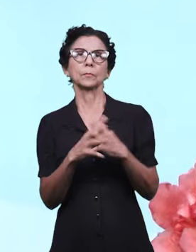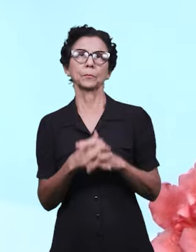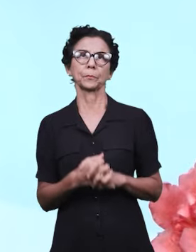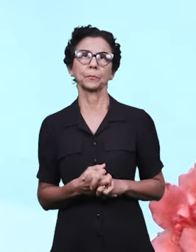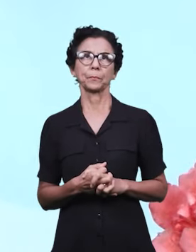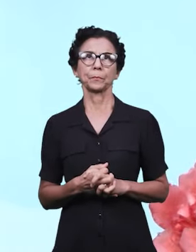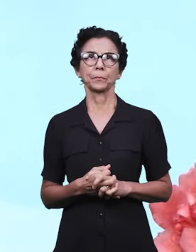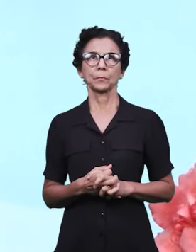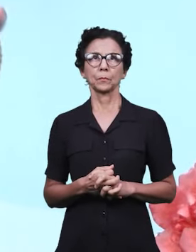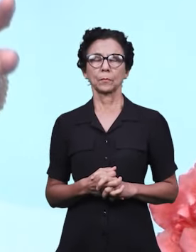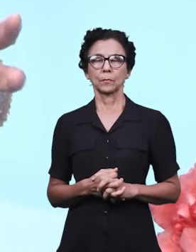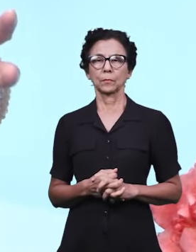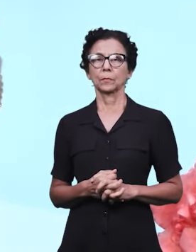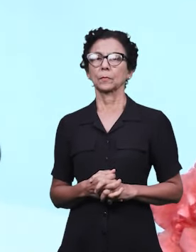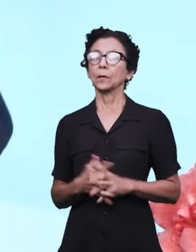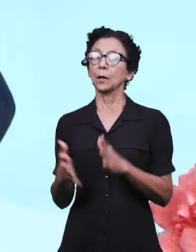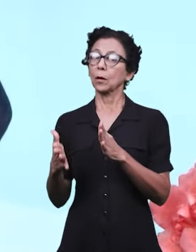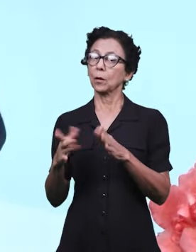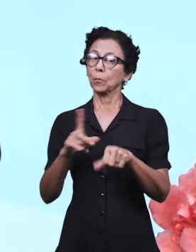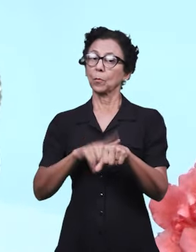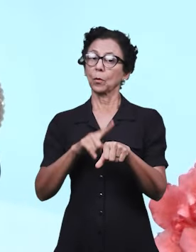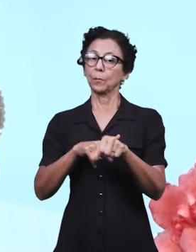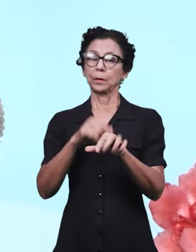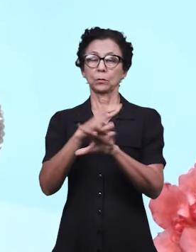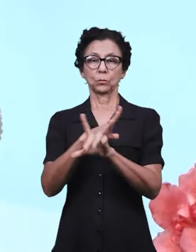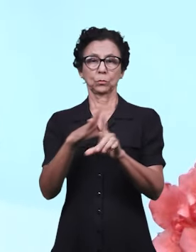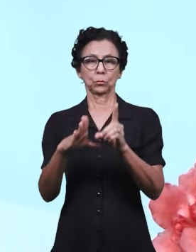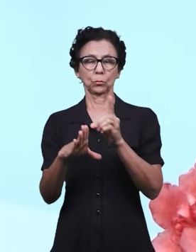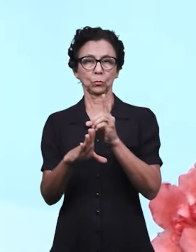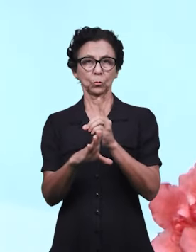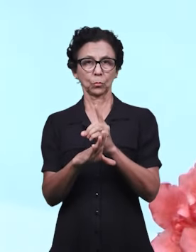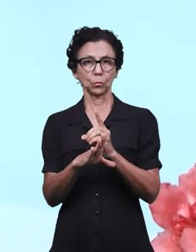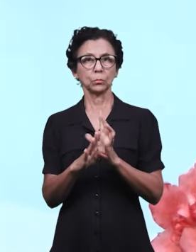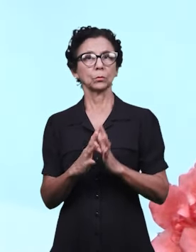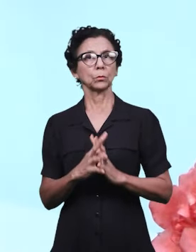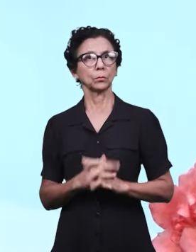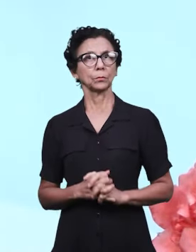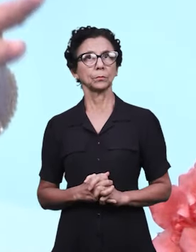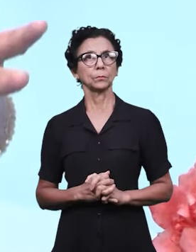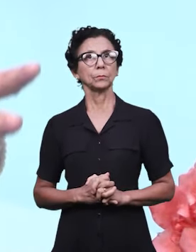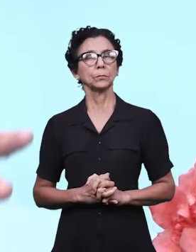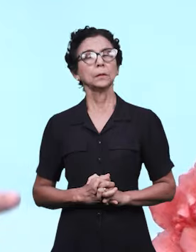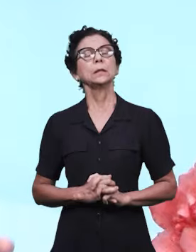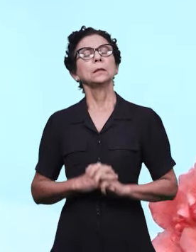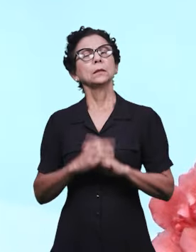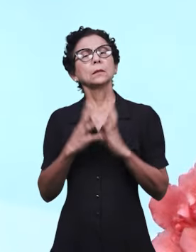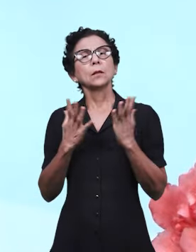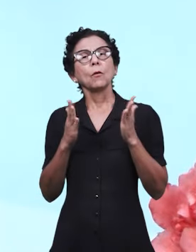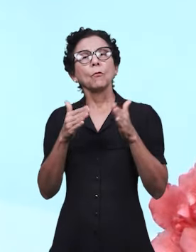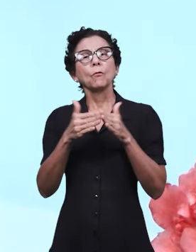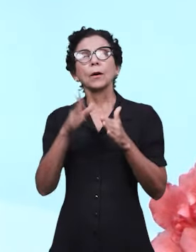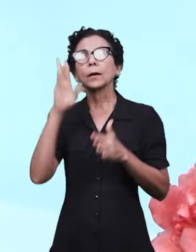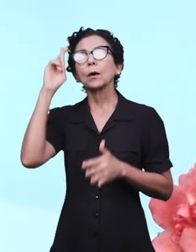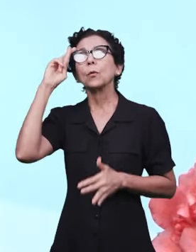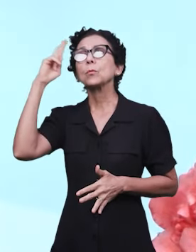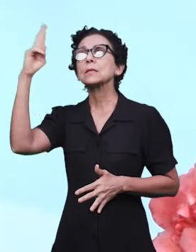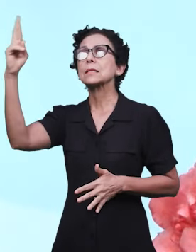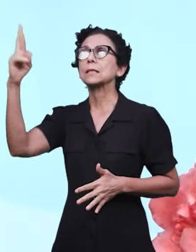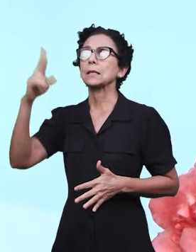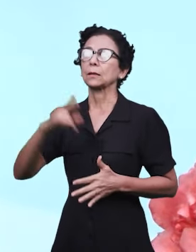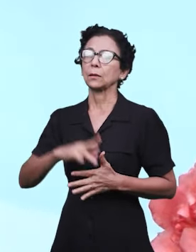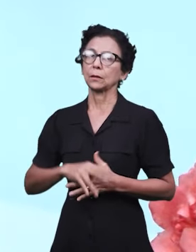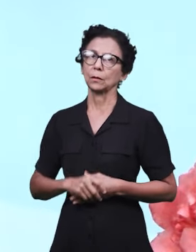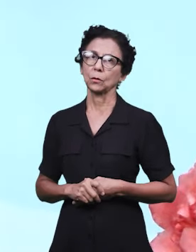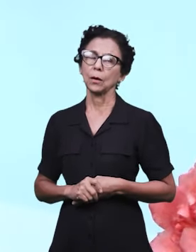Se nós estamos no culto, nós entramos no templo, nós estamos para cultuar o Senhor. Essa